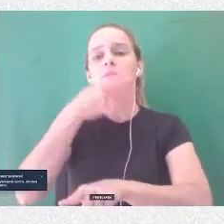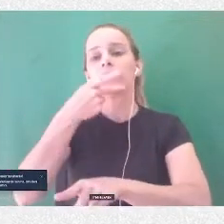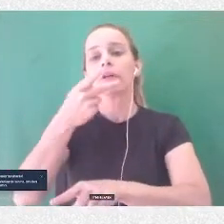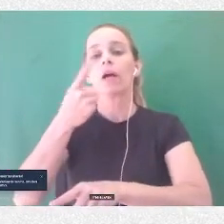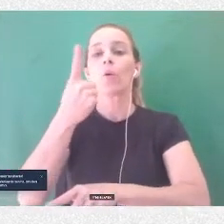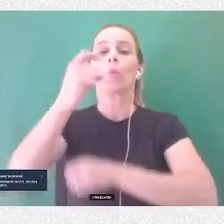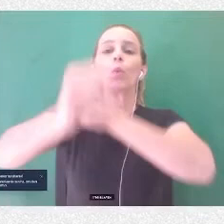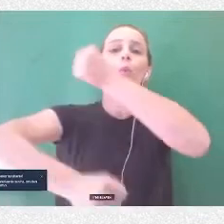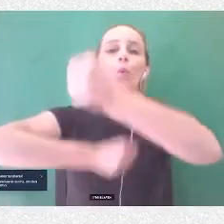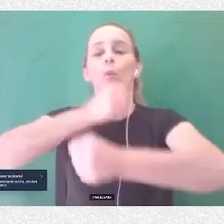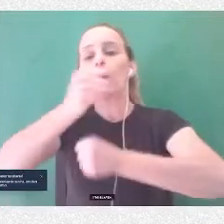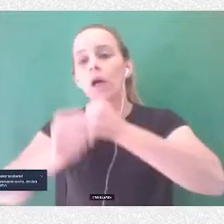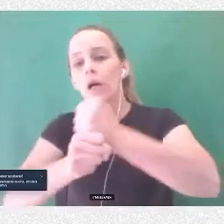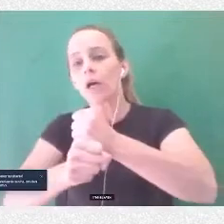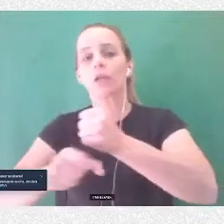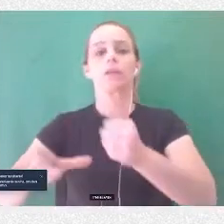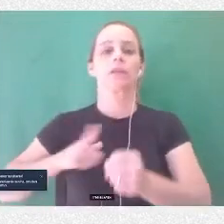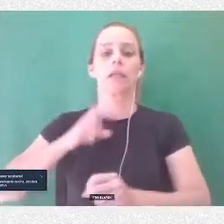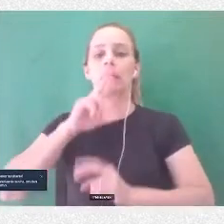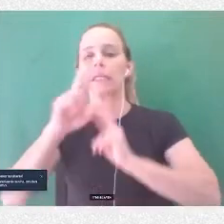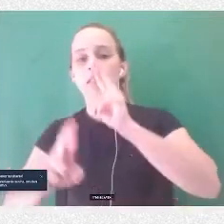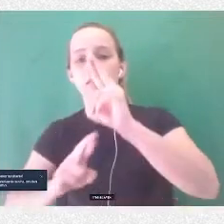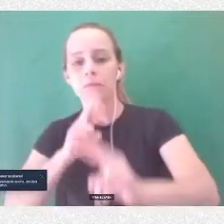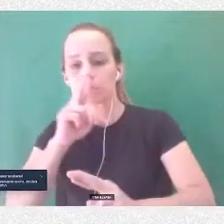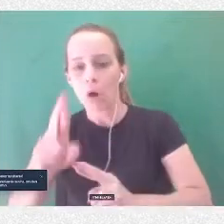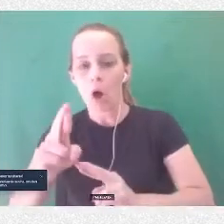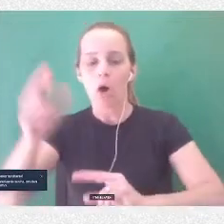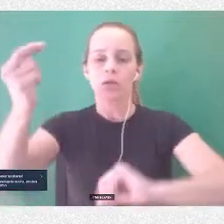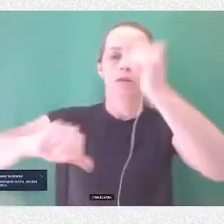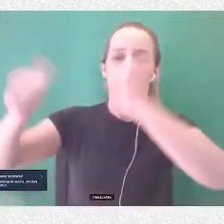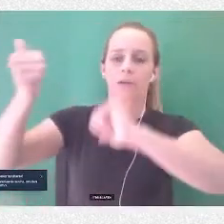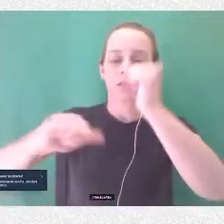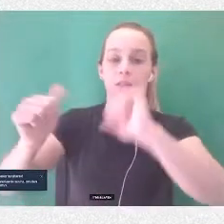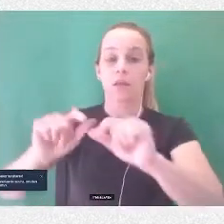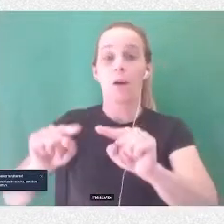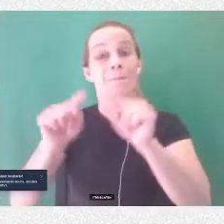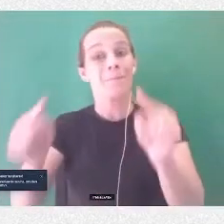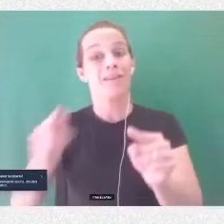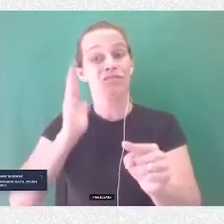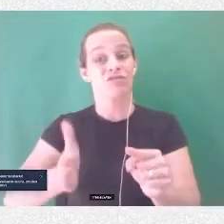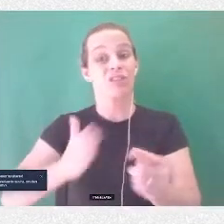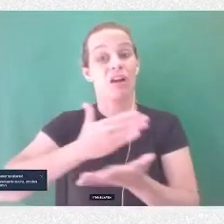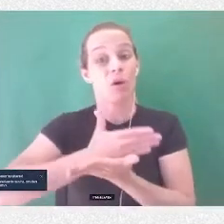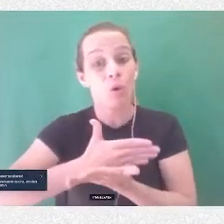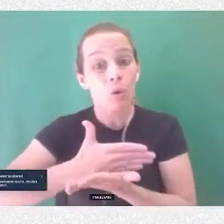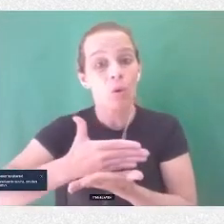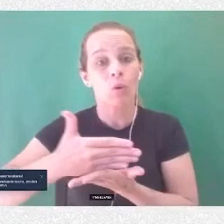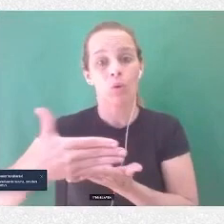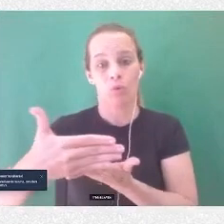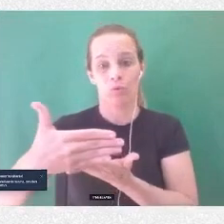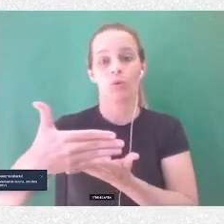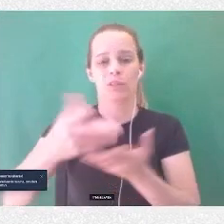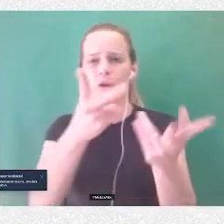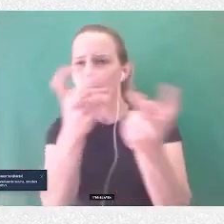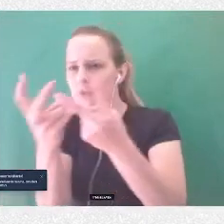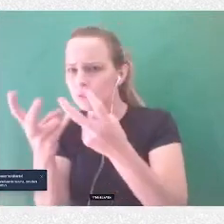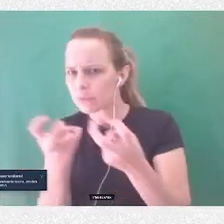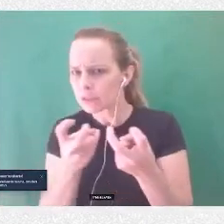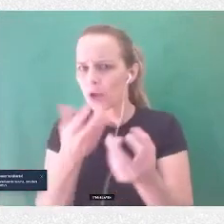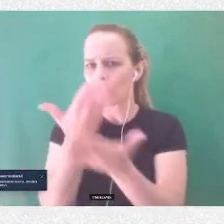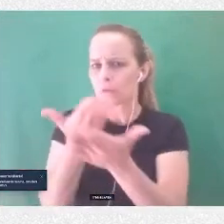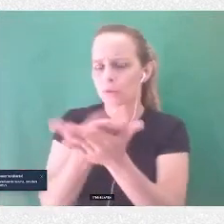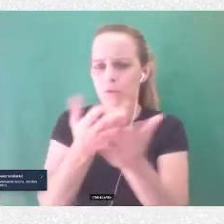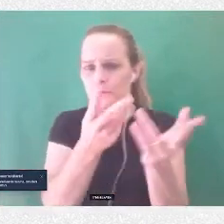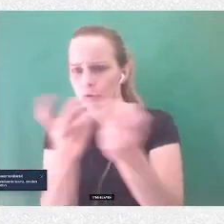ter esses resultados, ou essa avaliação acontece daqui um ano, só que já começaram essas observações, esse estudo